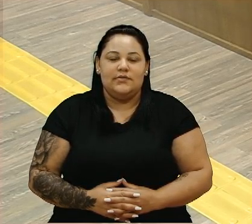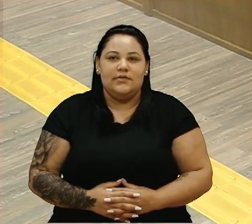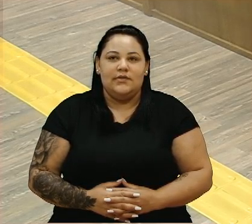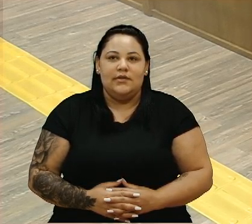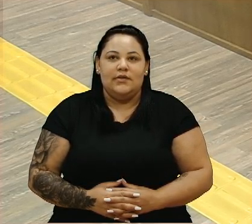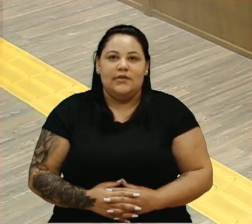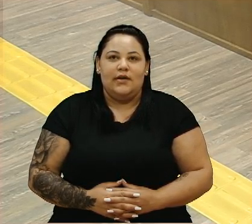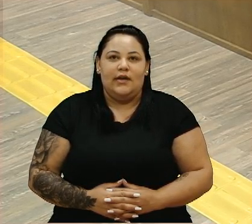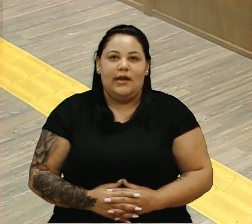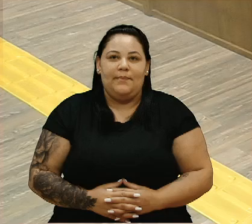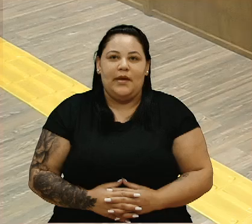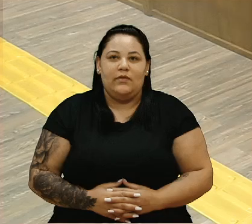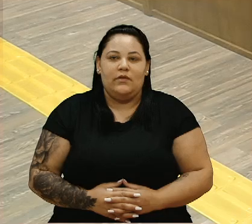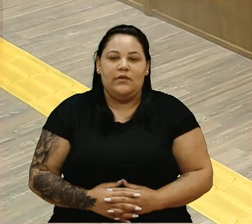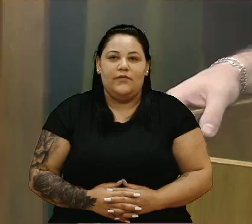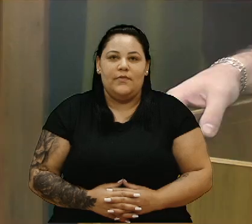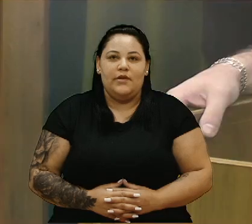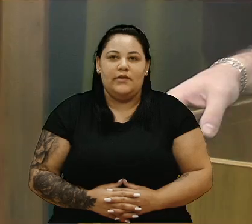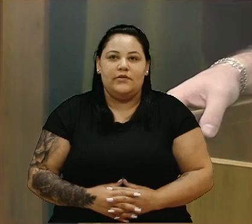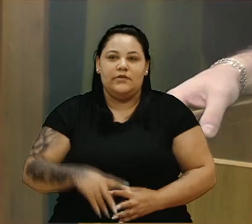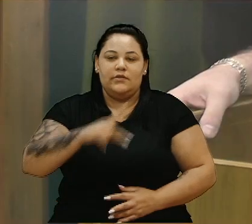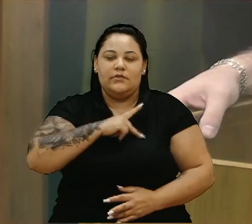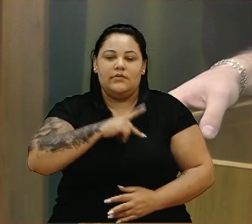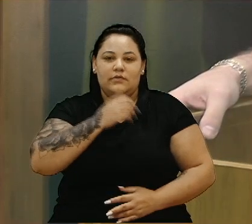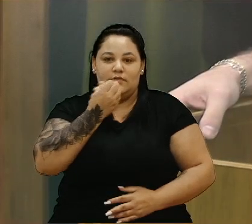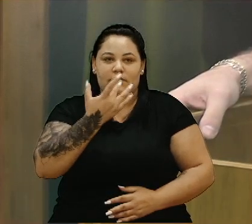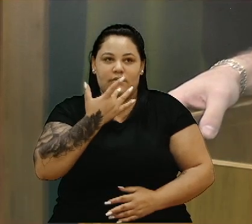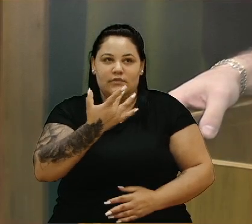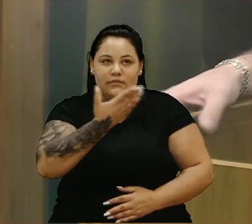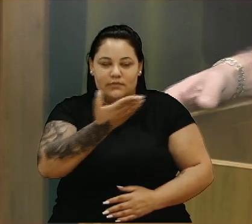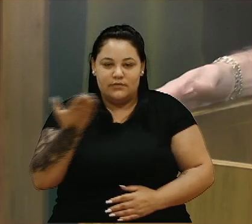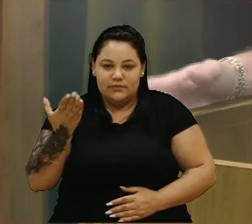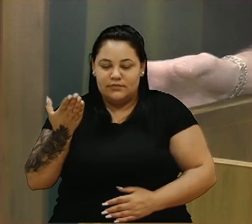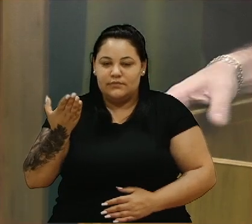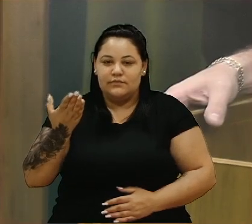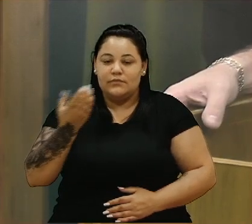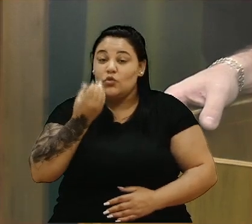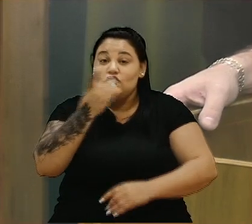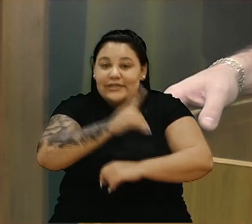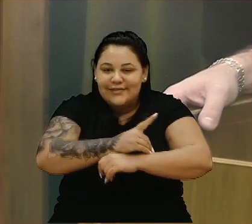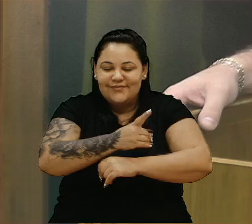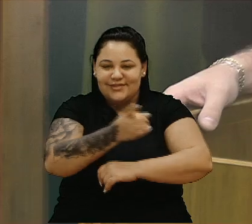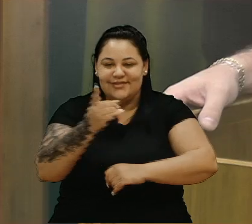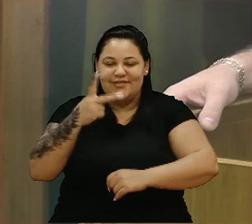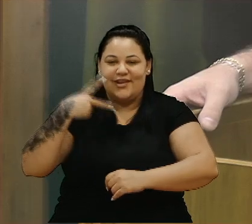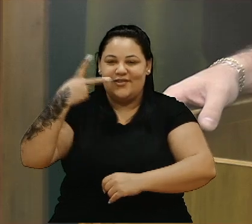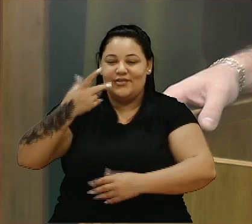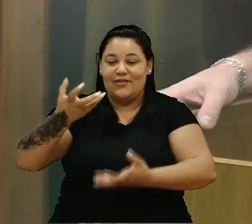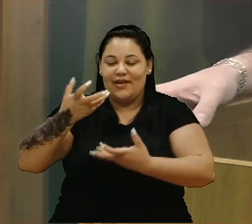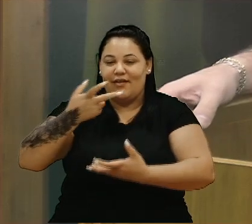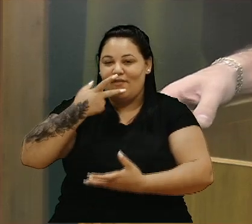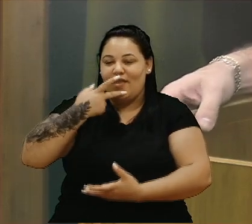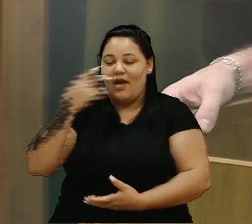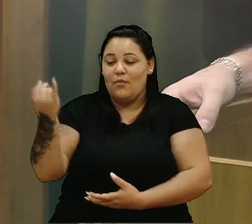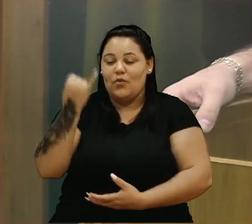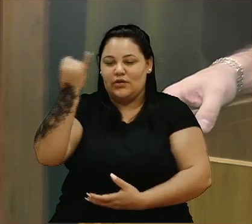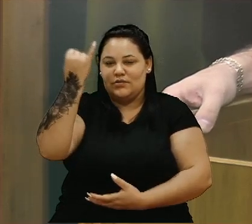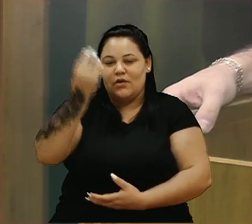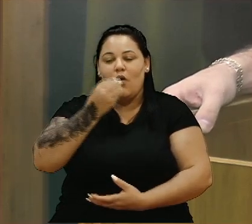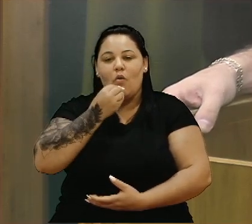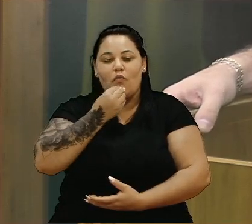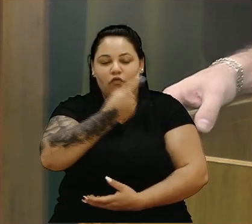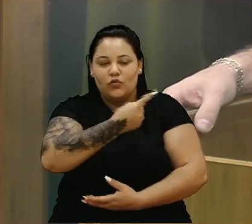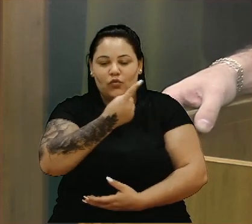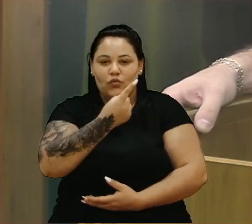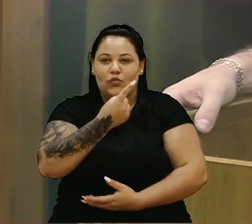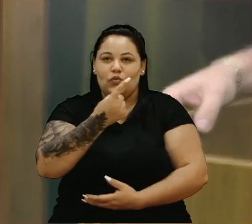Senhor presidente, senhoras e senhores vereadores, eu quero ressaltar aqui da importância, obviamente, desse tema da vereadora